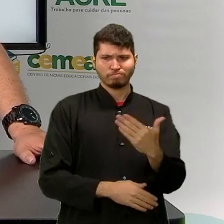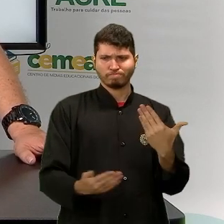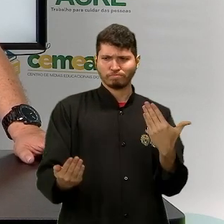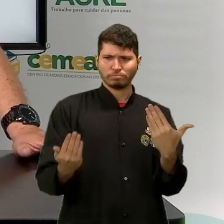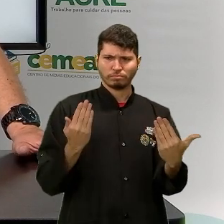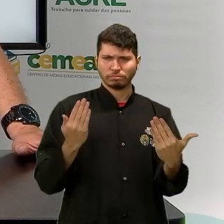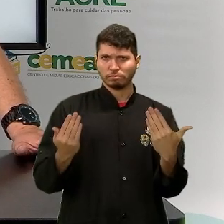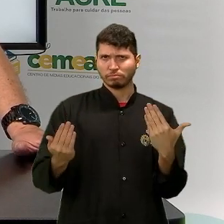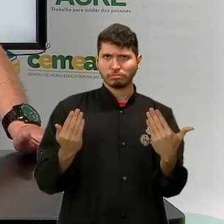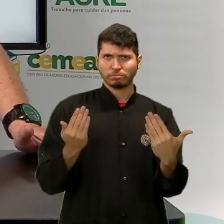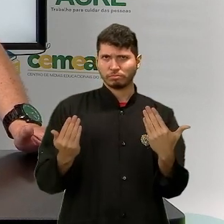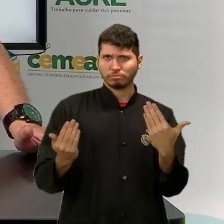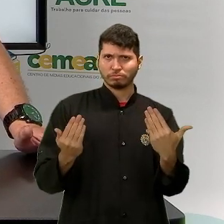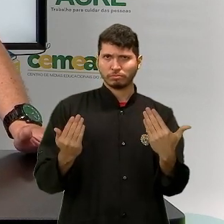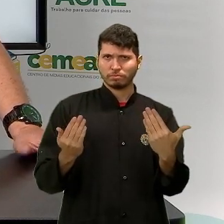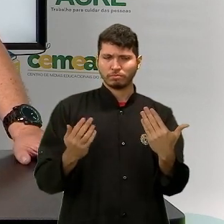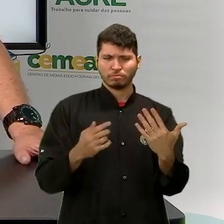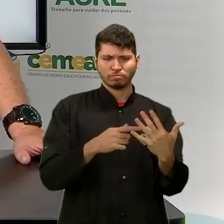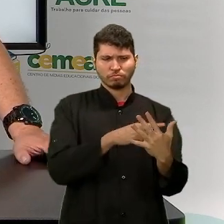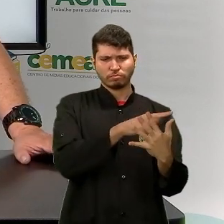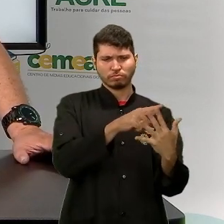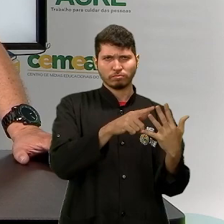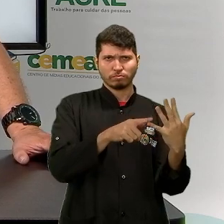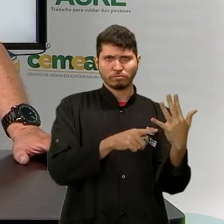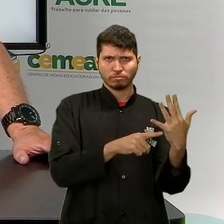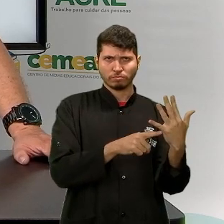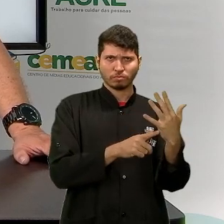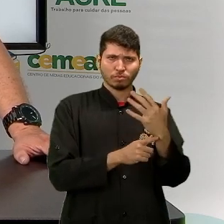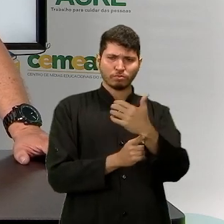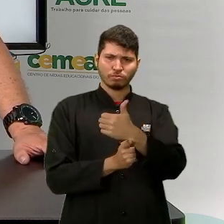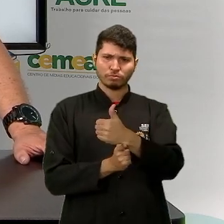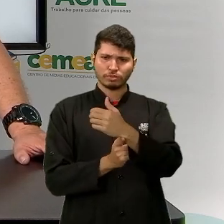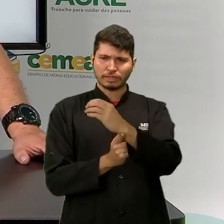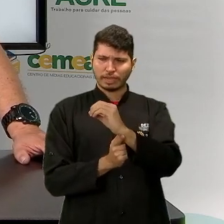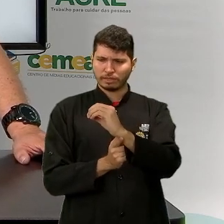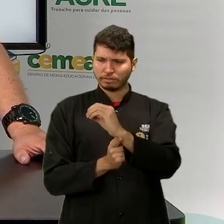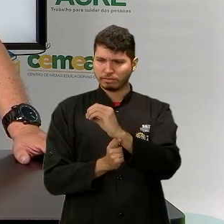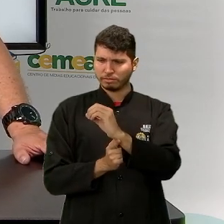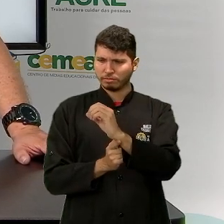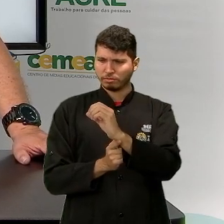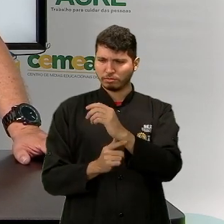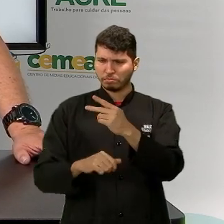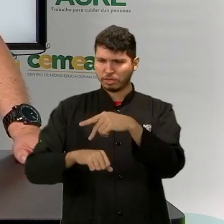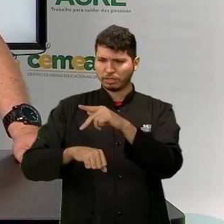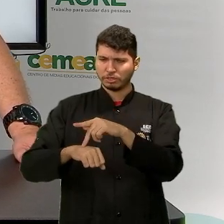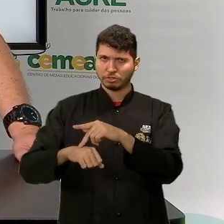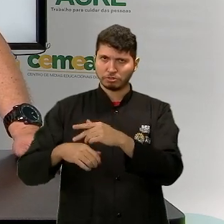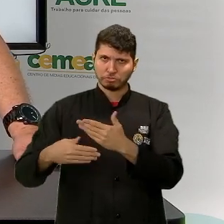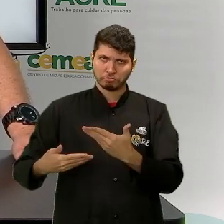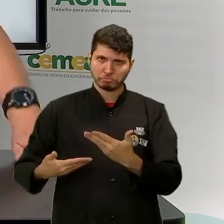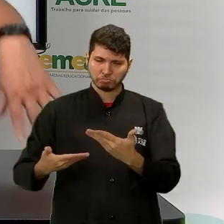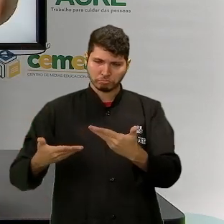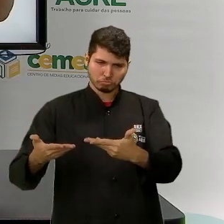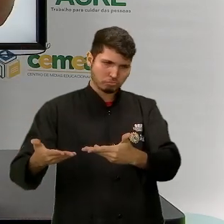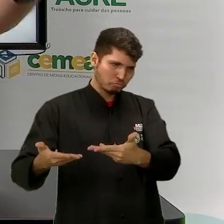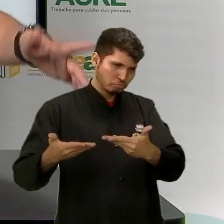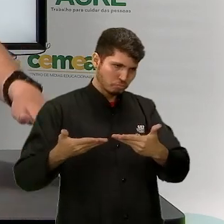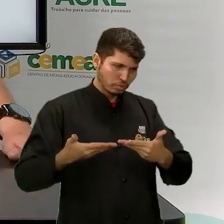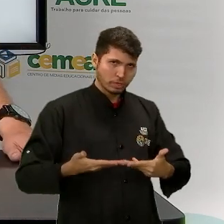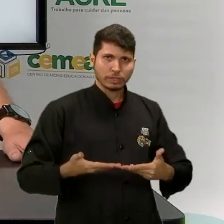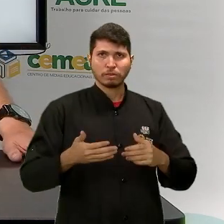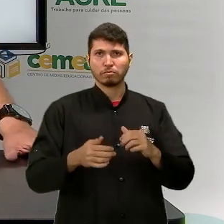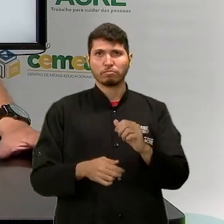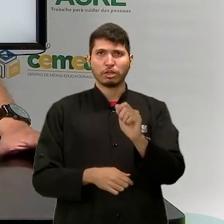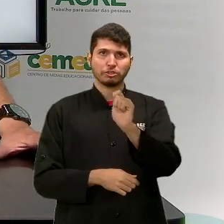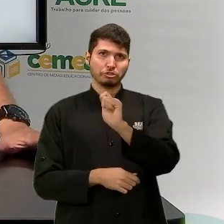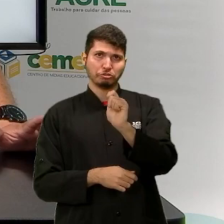aí, esses 5 efetivos com os 10 membros convidados. O Brasil, por exemplo, já fez parte como membro convidado, assim como a